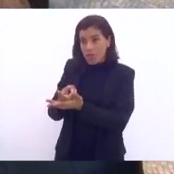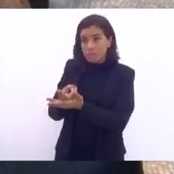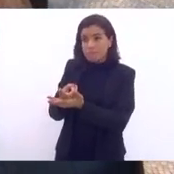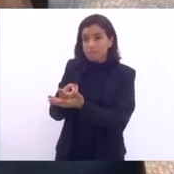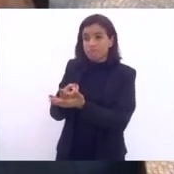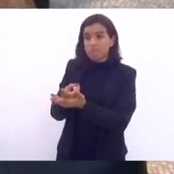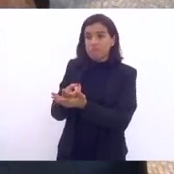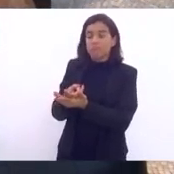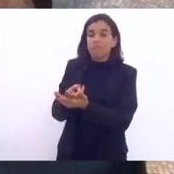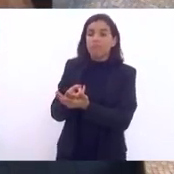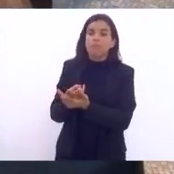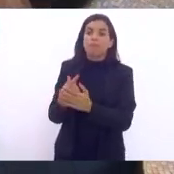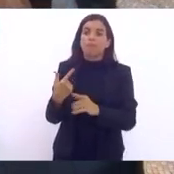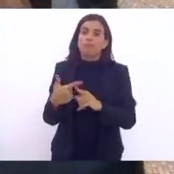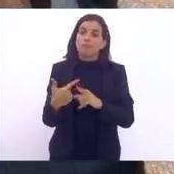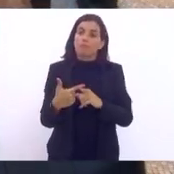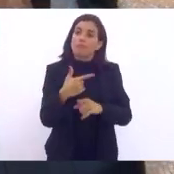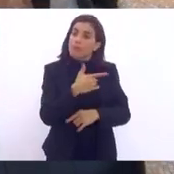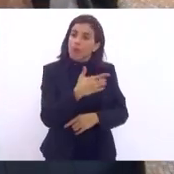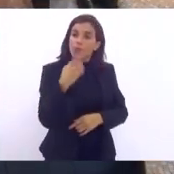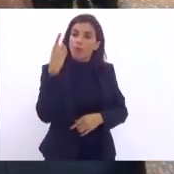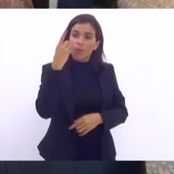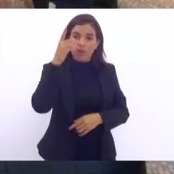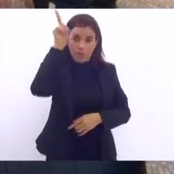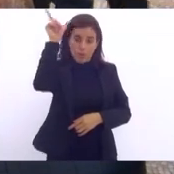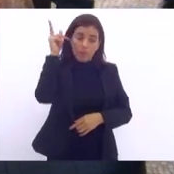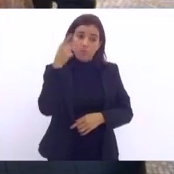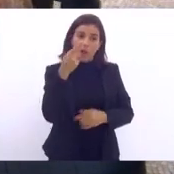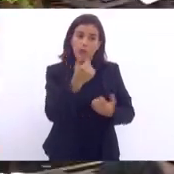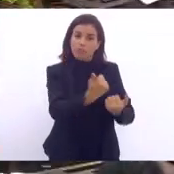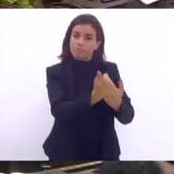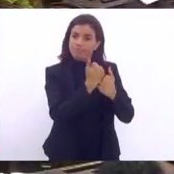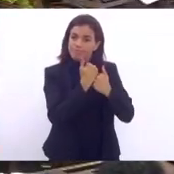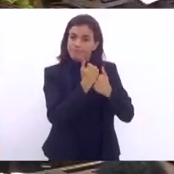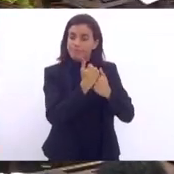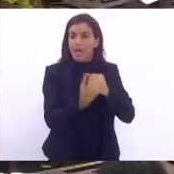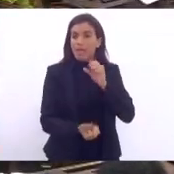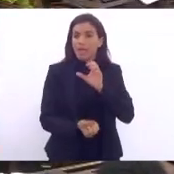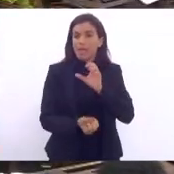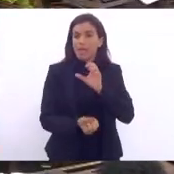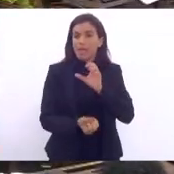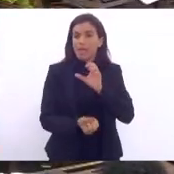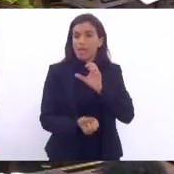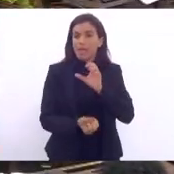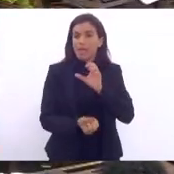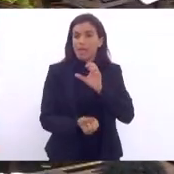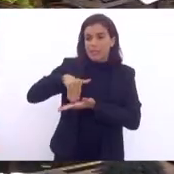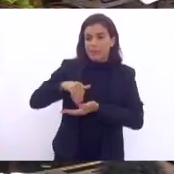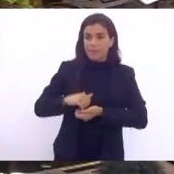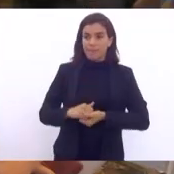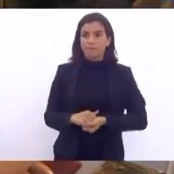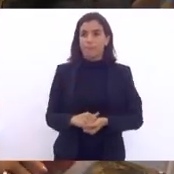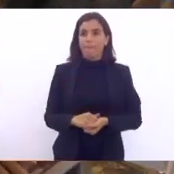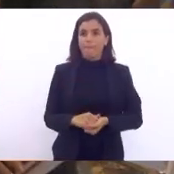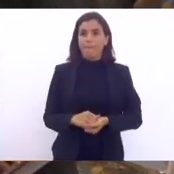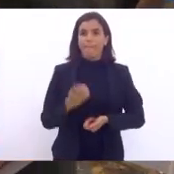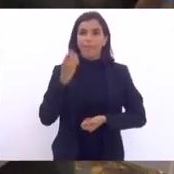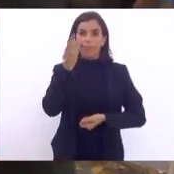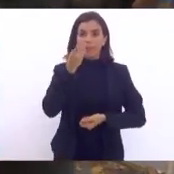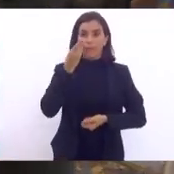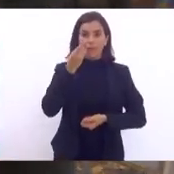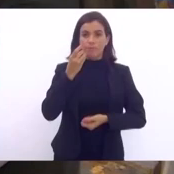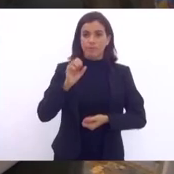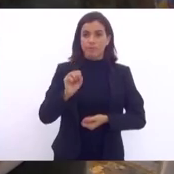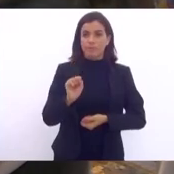Paulo, que tem nos auxiliado na questão da criação da secretaria. Presidente, deputado doutor Sérgio, veja só, se a